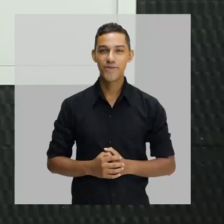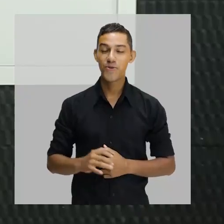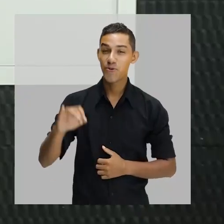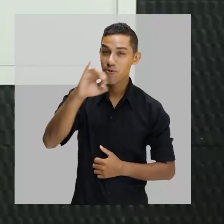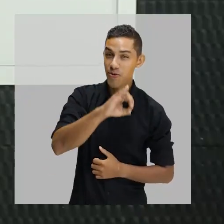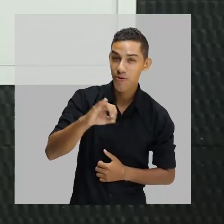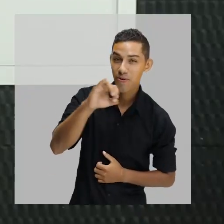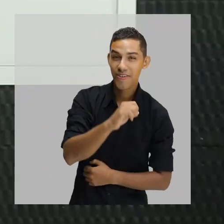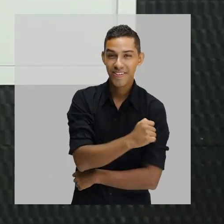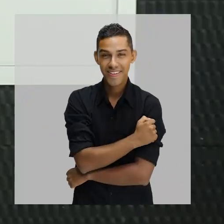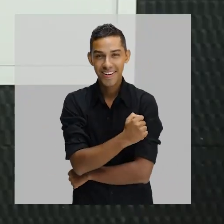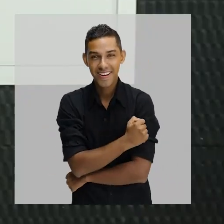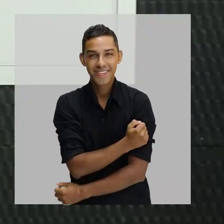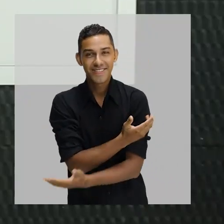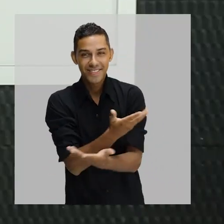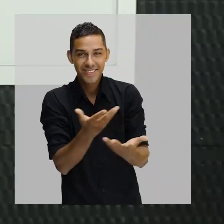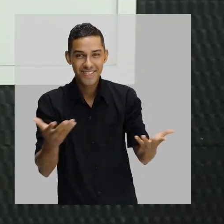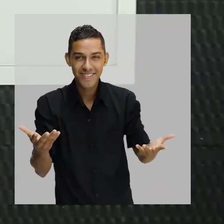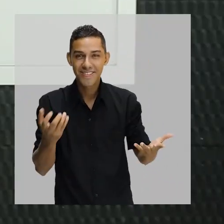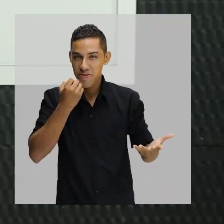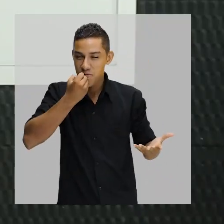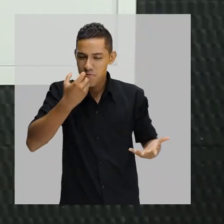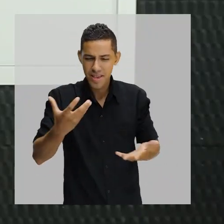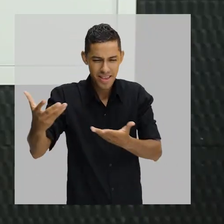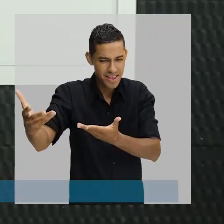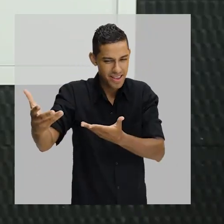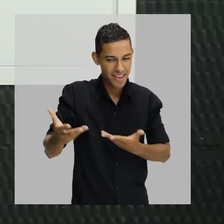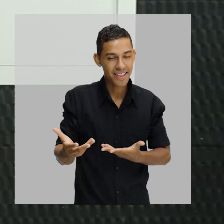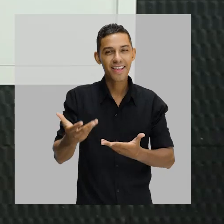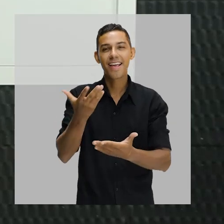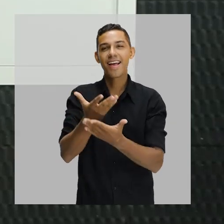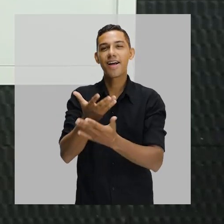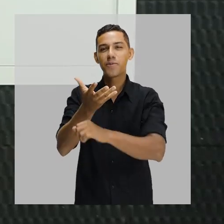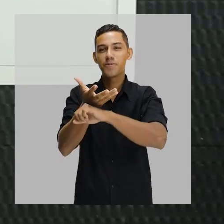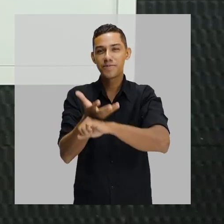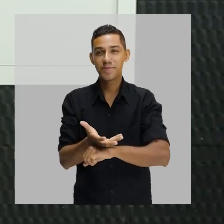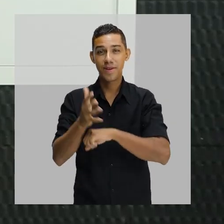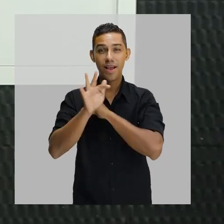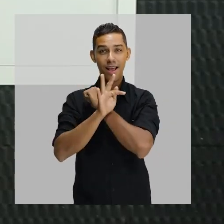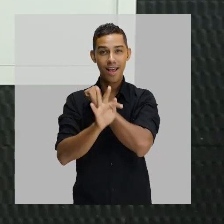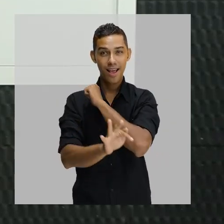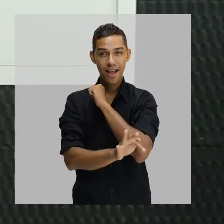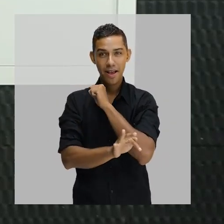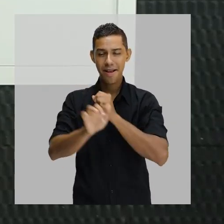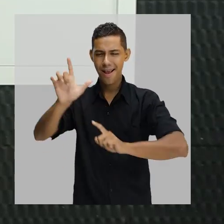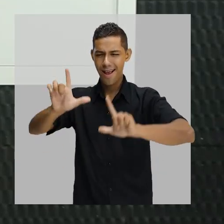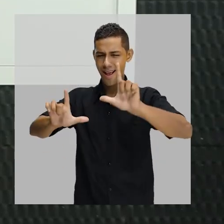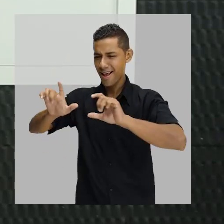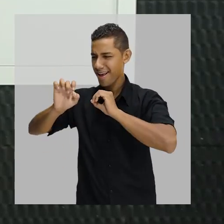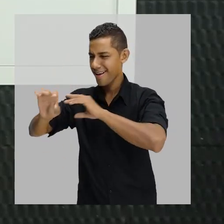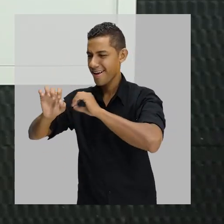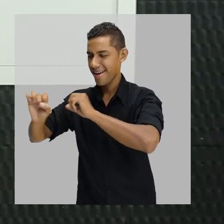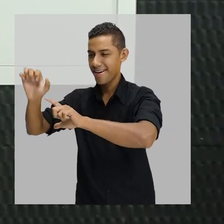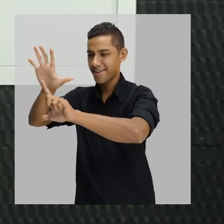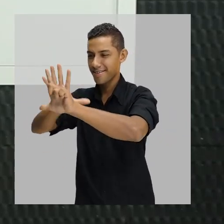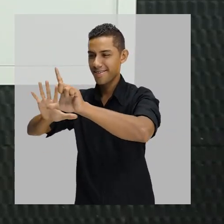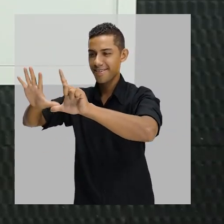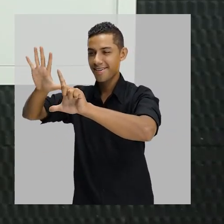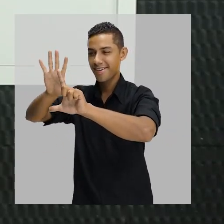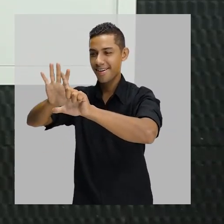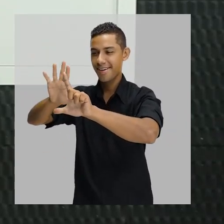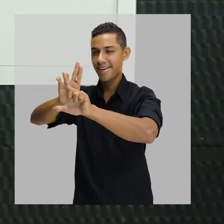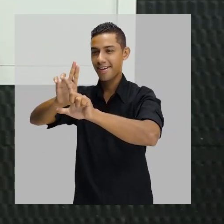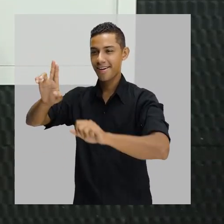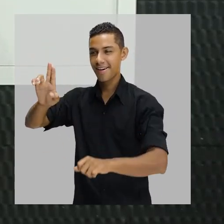Olá, aluna. Olá, aluno. Seja bem-vindo a mais uma aula de Física aqui pela TV Educação e também pela plataforma Gonçalves Dias.